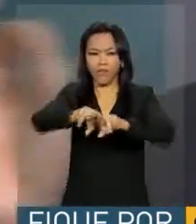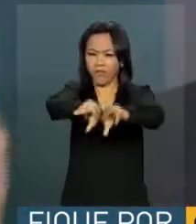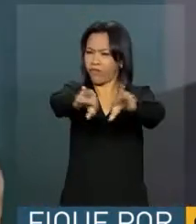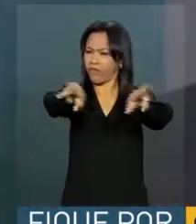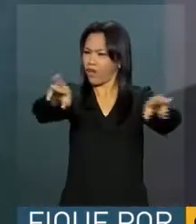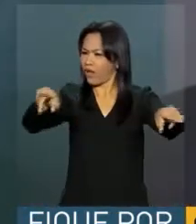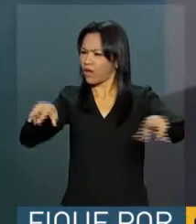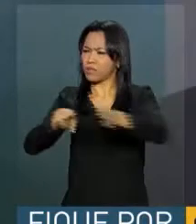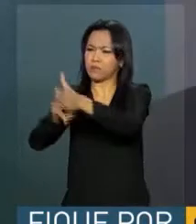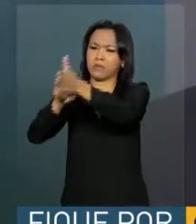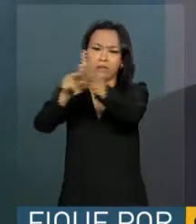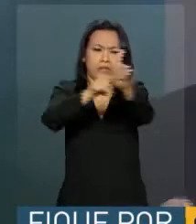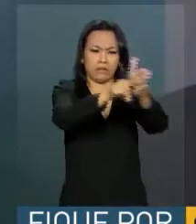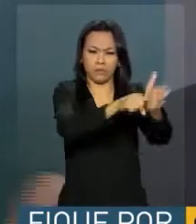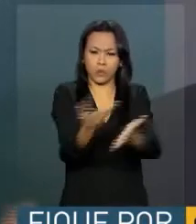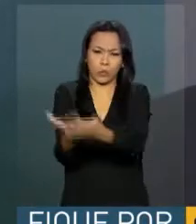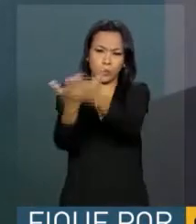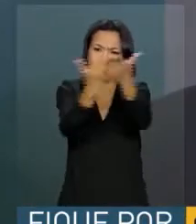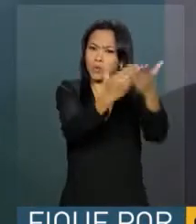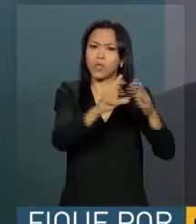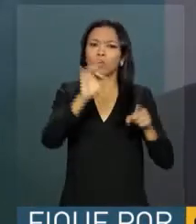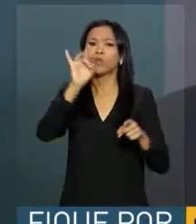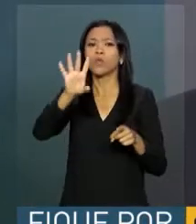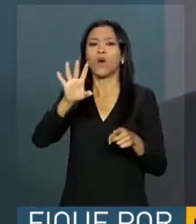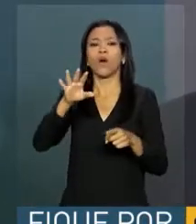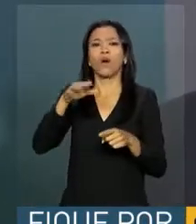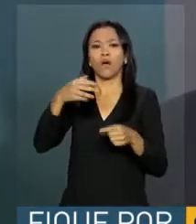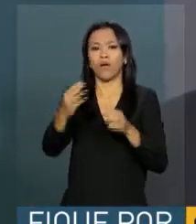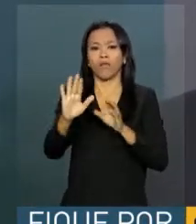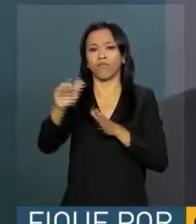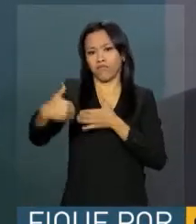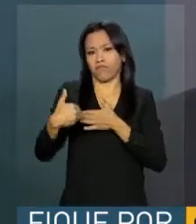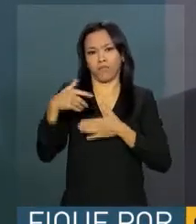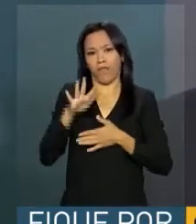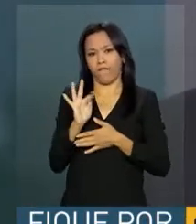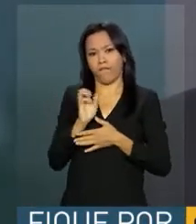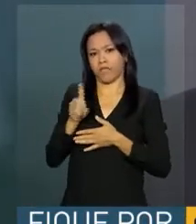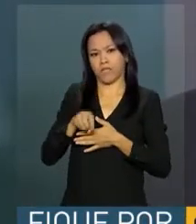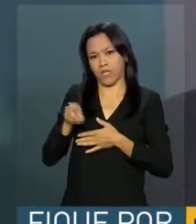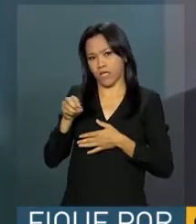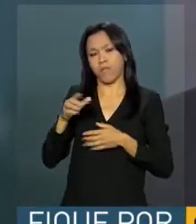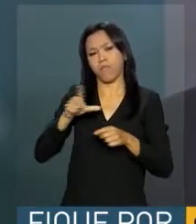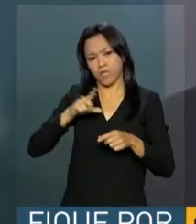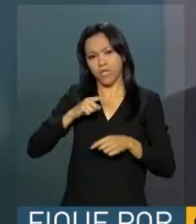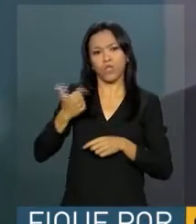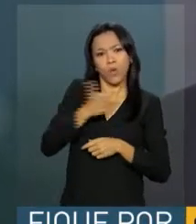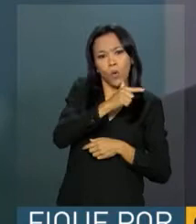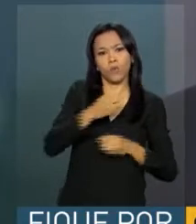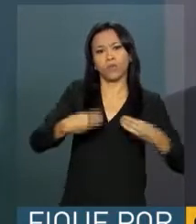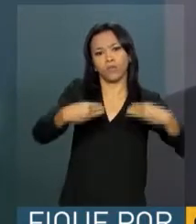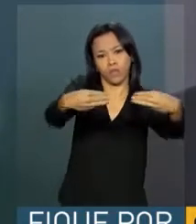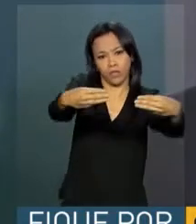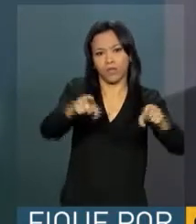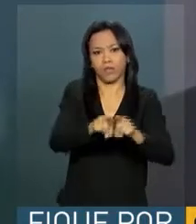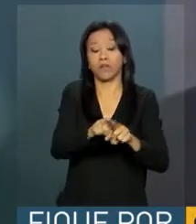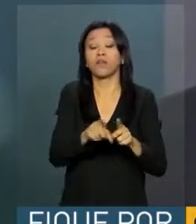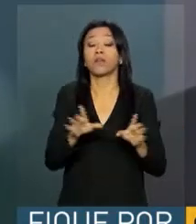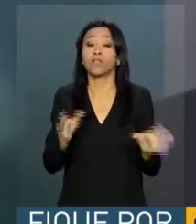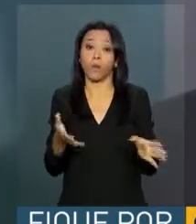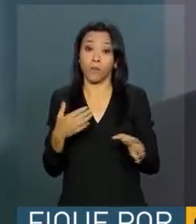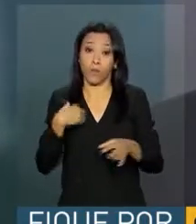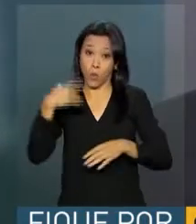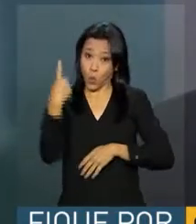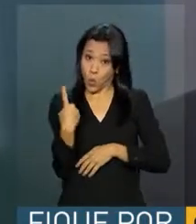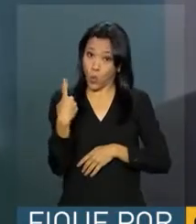de diversas áreas, não só da Fazenda, como de outros ministérios. Né? Agora, o que eu quero dizer é o seguinte, o fato de um